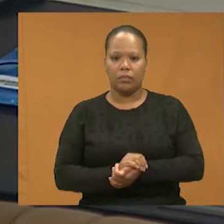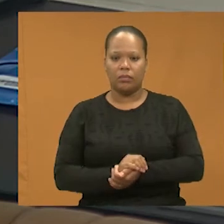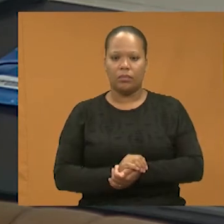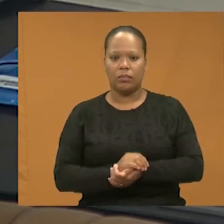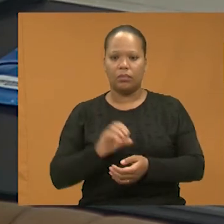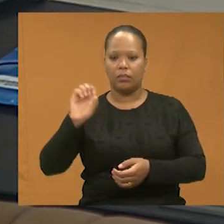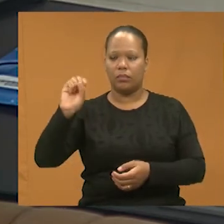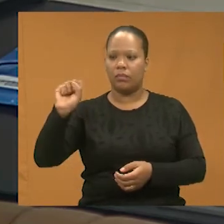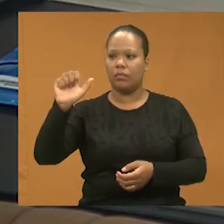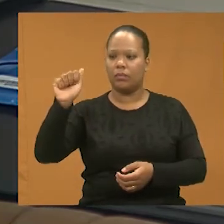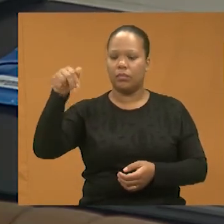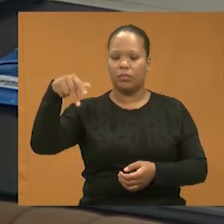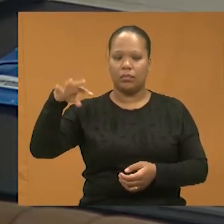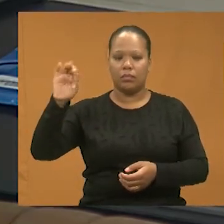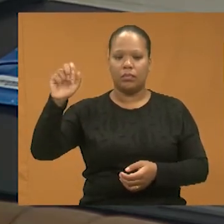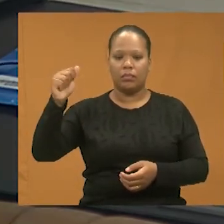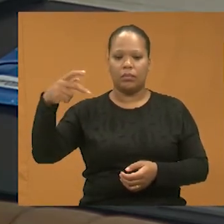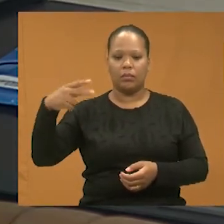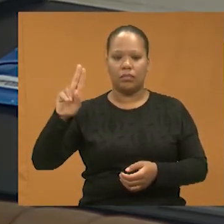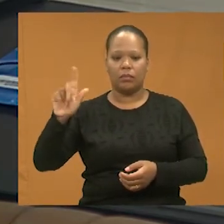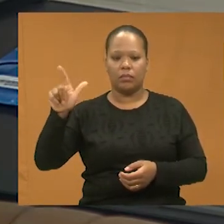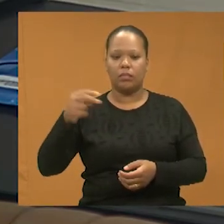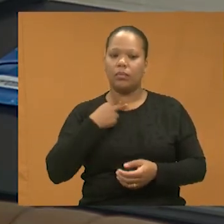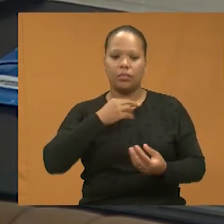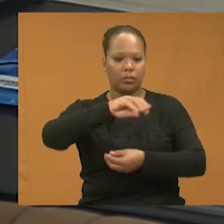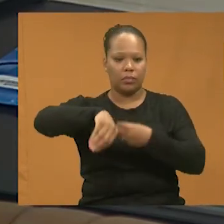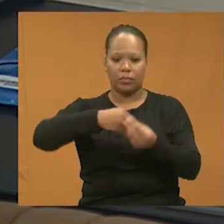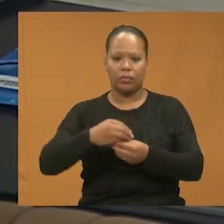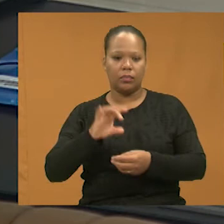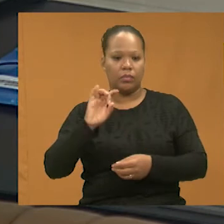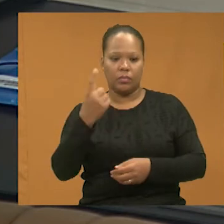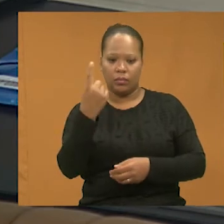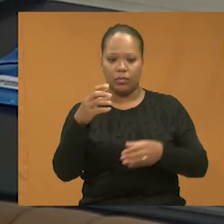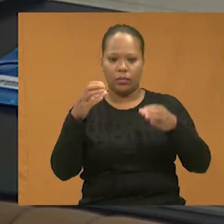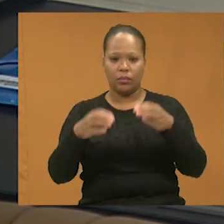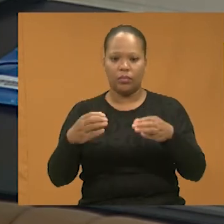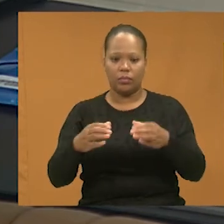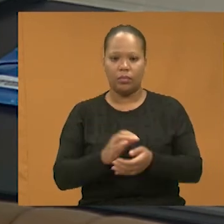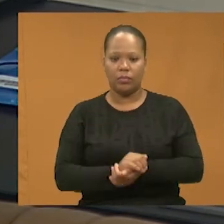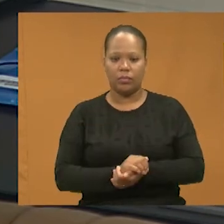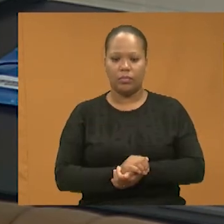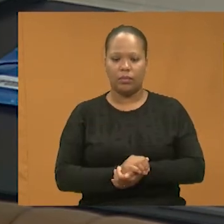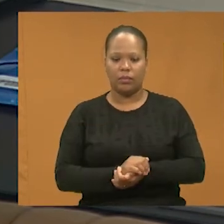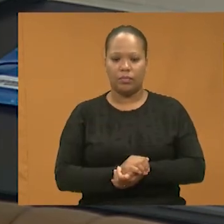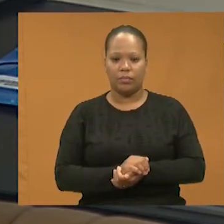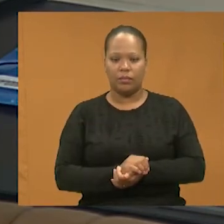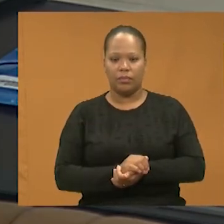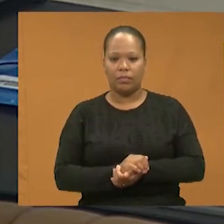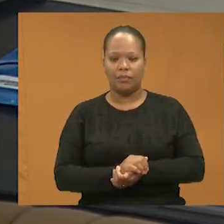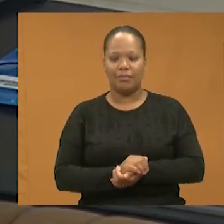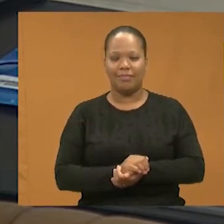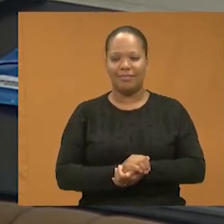Santa Paula, é Santa Paula. Por favor, não mistura as coisas, não. O que mistura mesmo é café, açúcar e pó para ficar